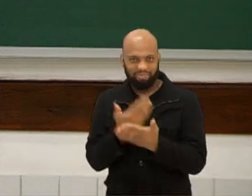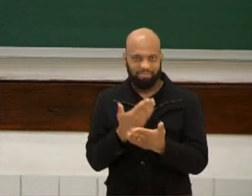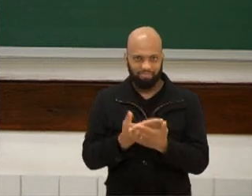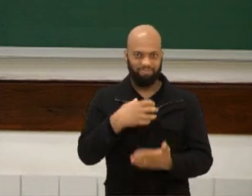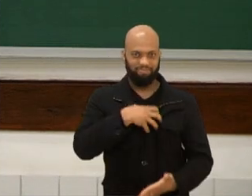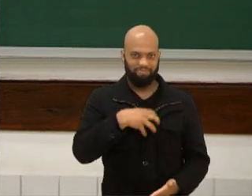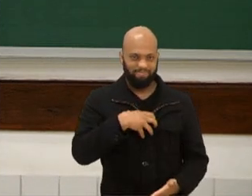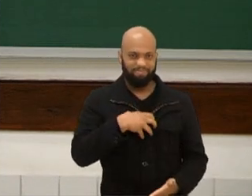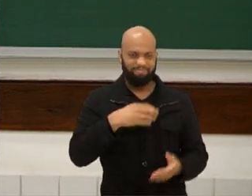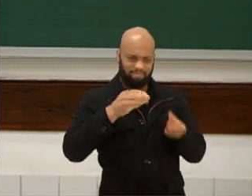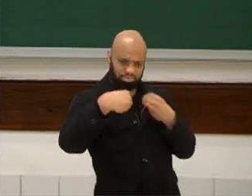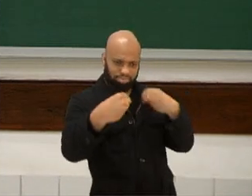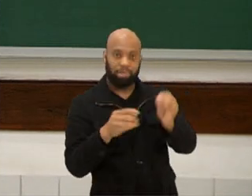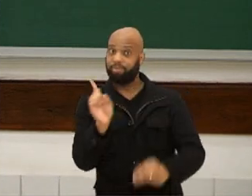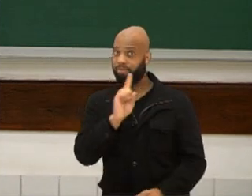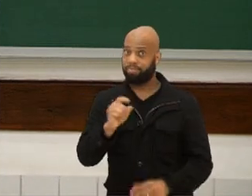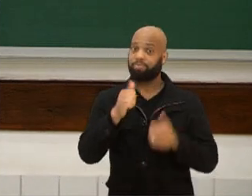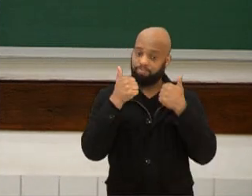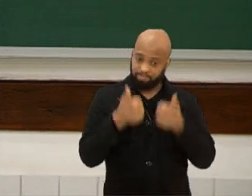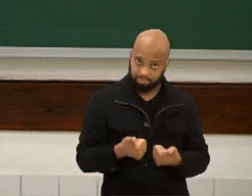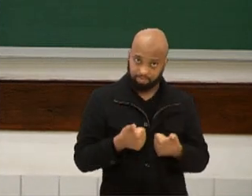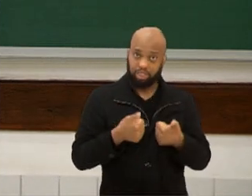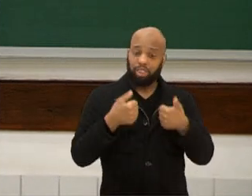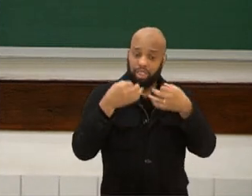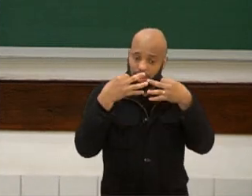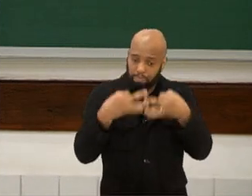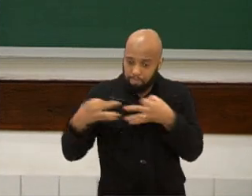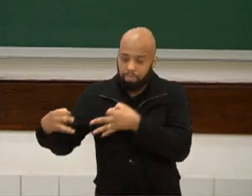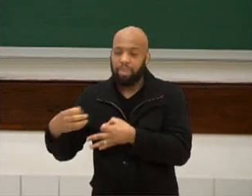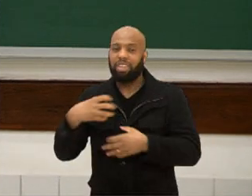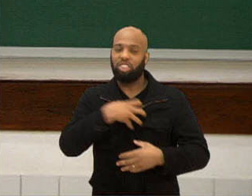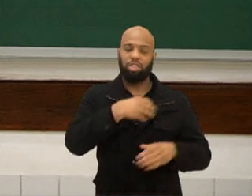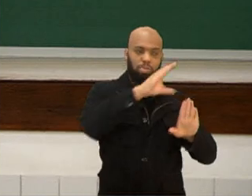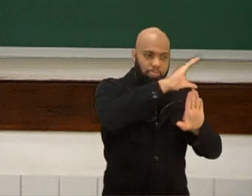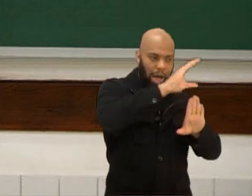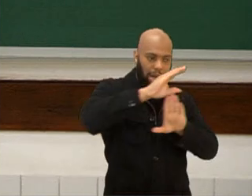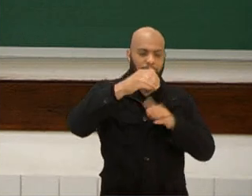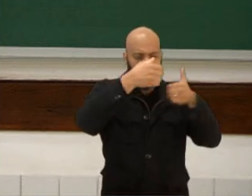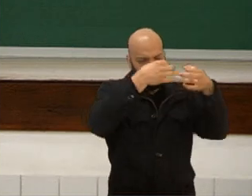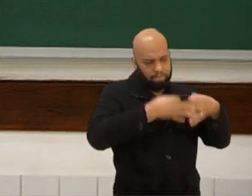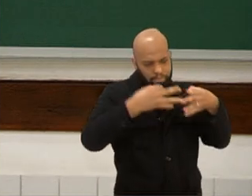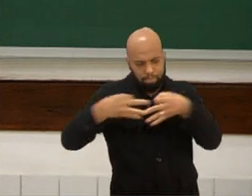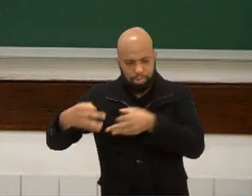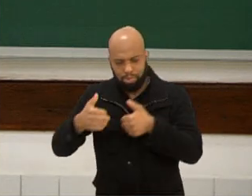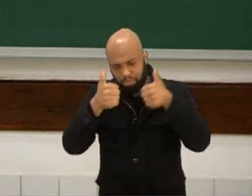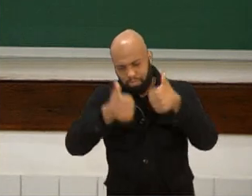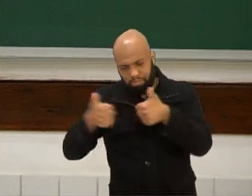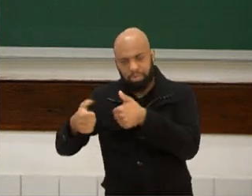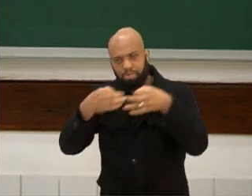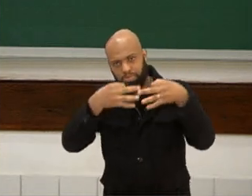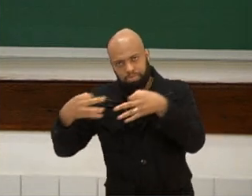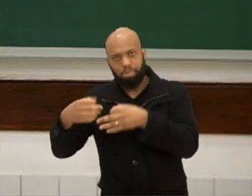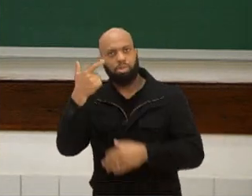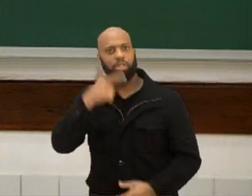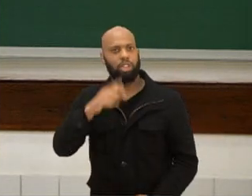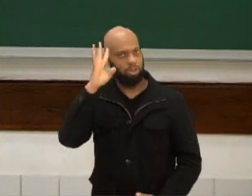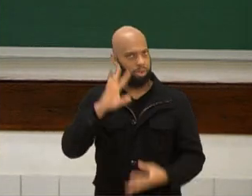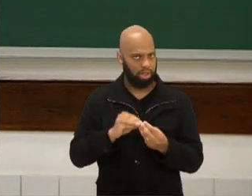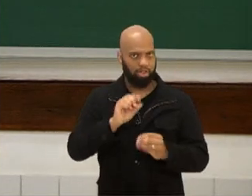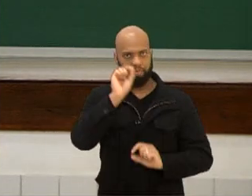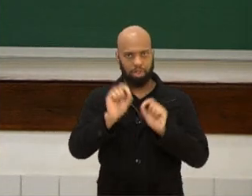romance desmontável? Se não, esse, porque precisa ali da continuação para você conseguir compreender o que vai